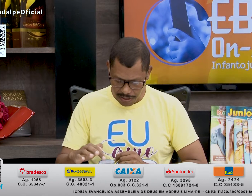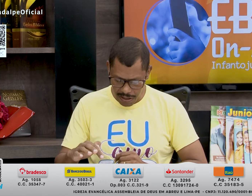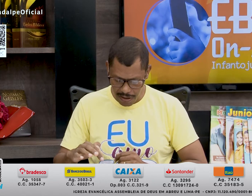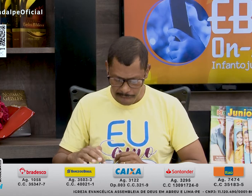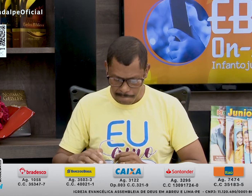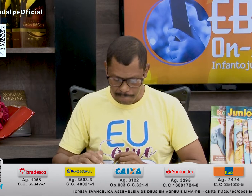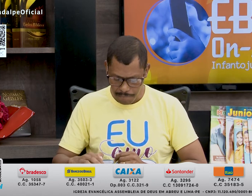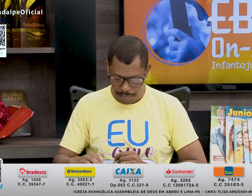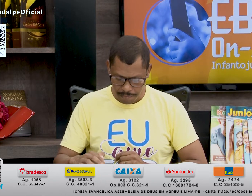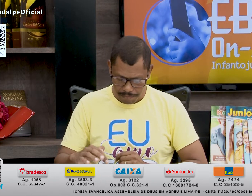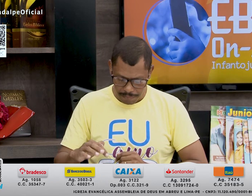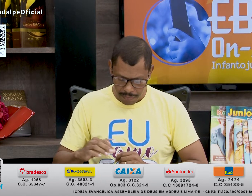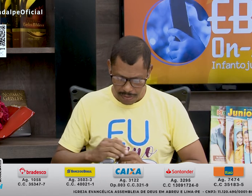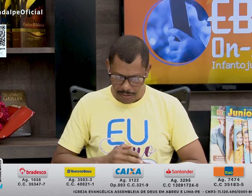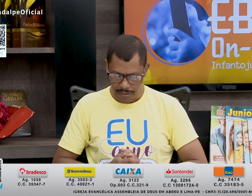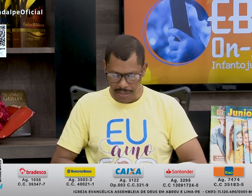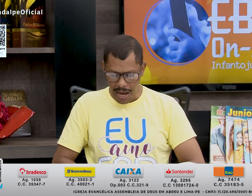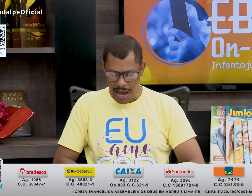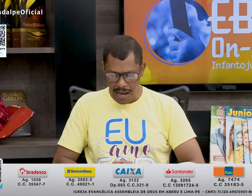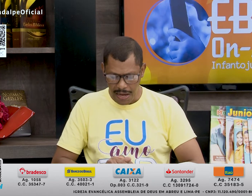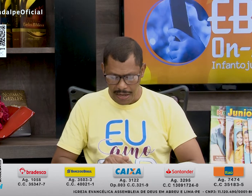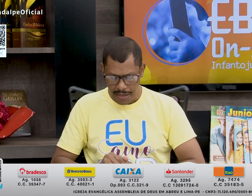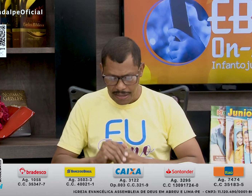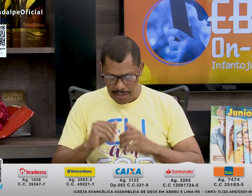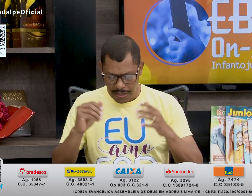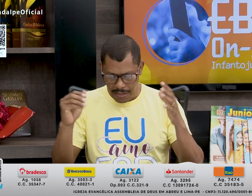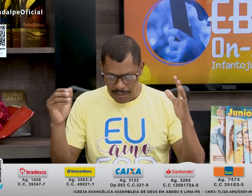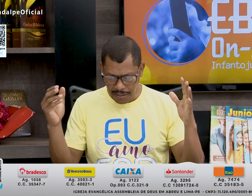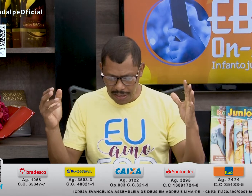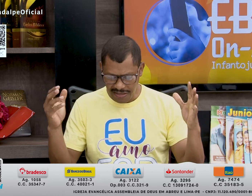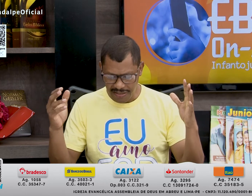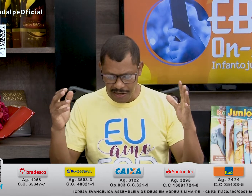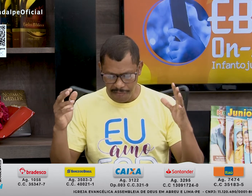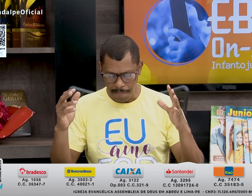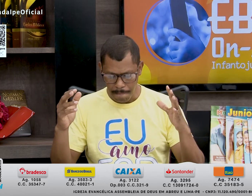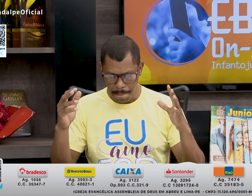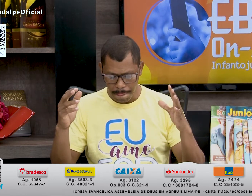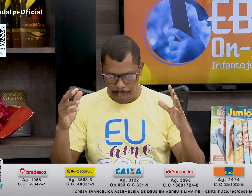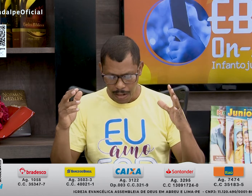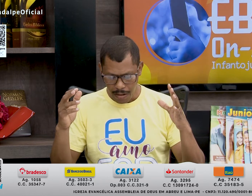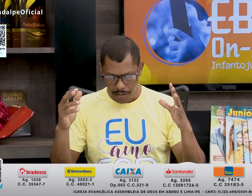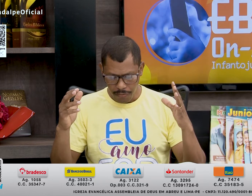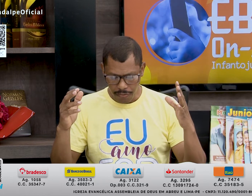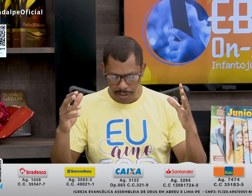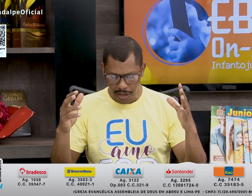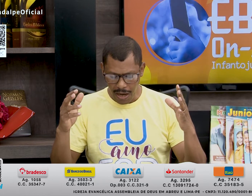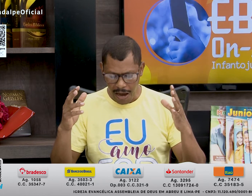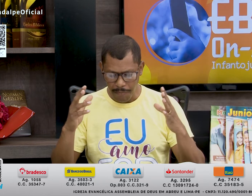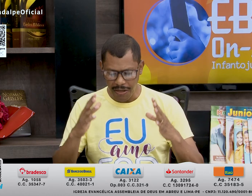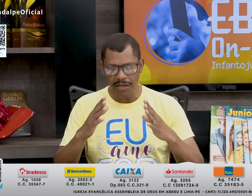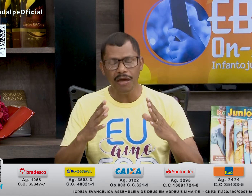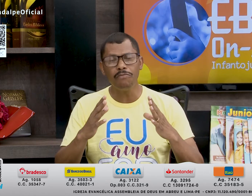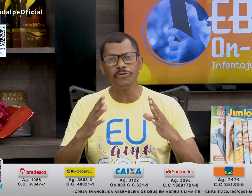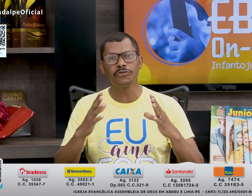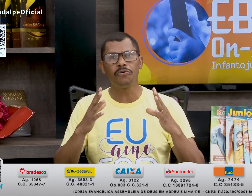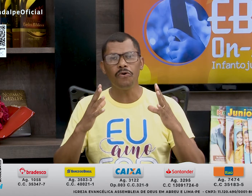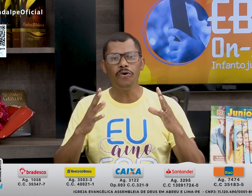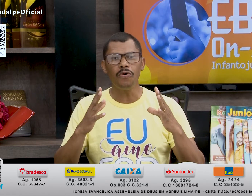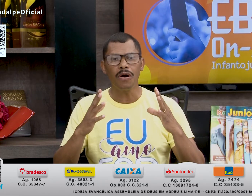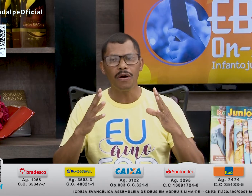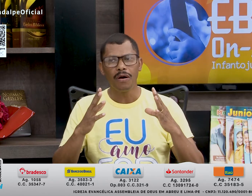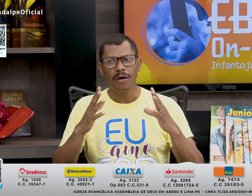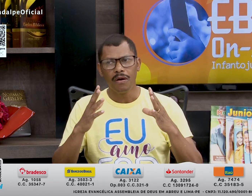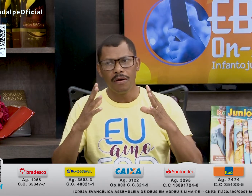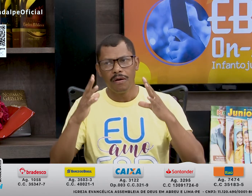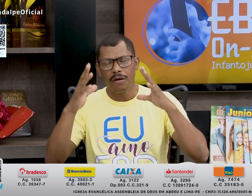entendendo que na intenção no que aprendemos